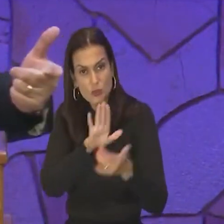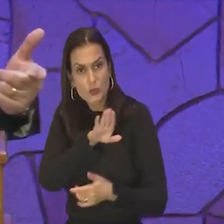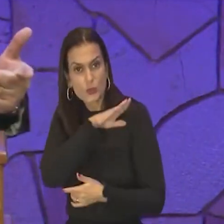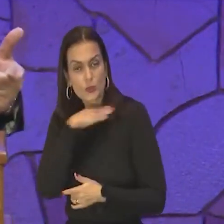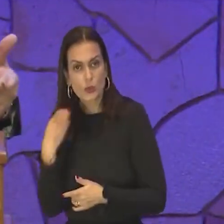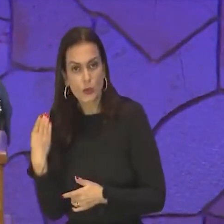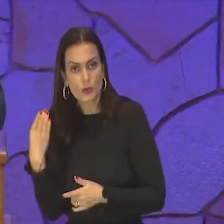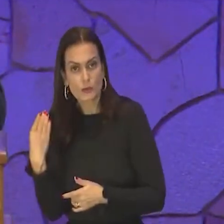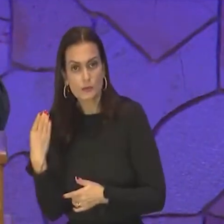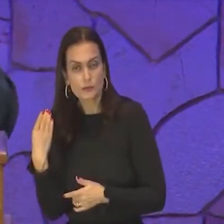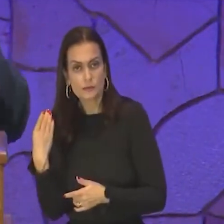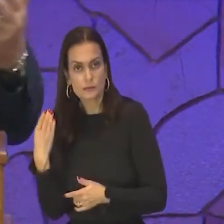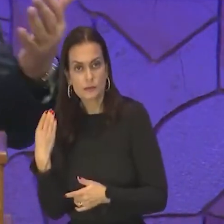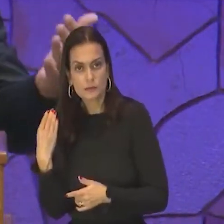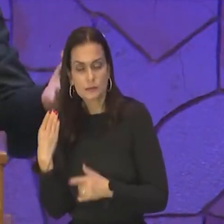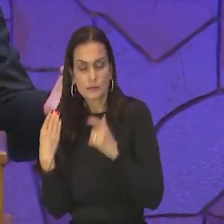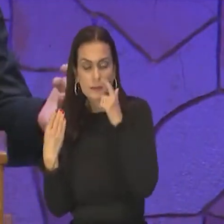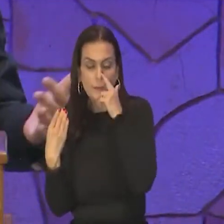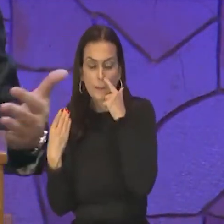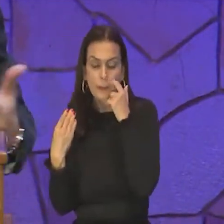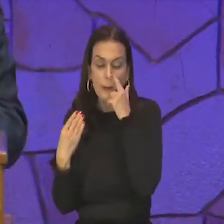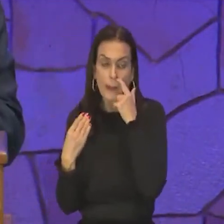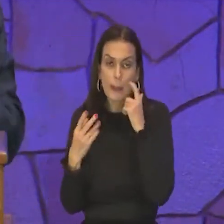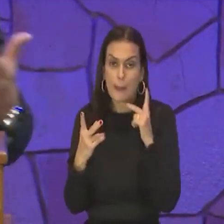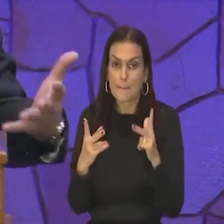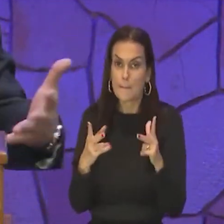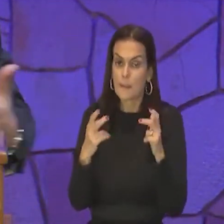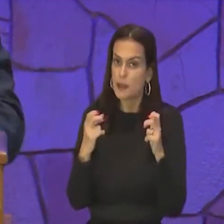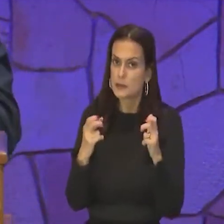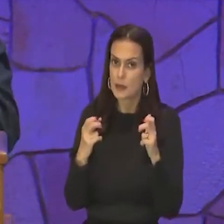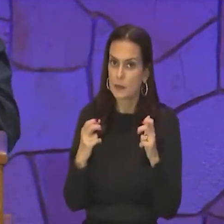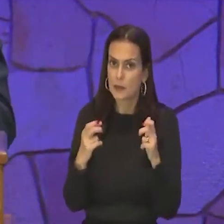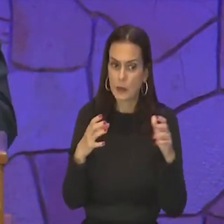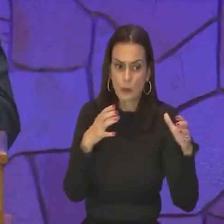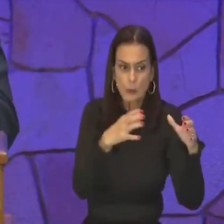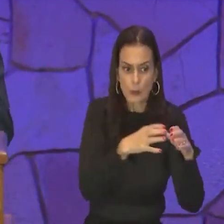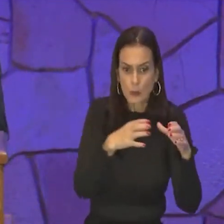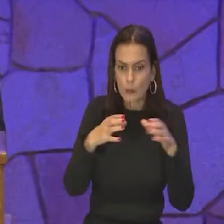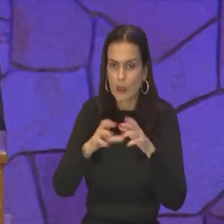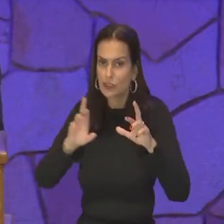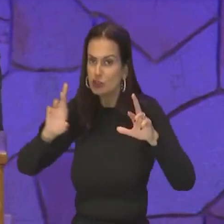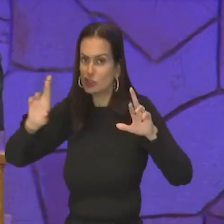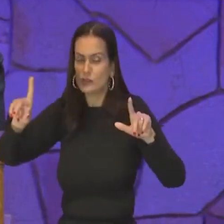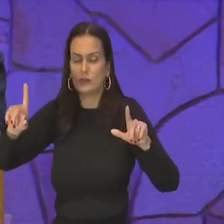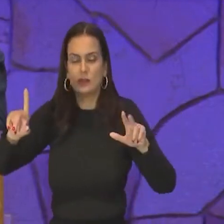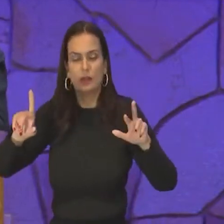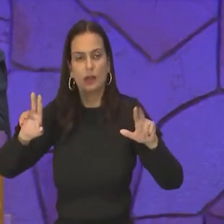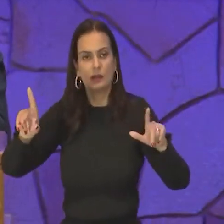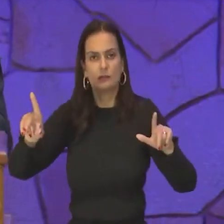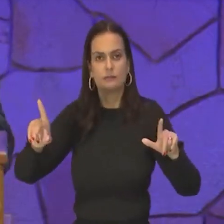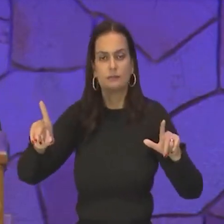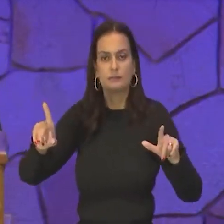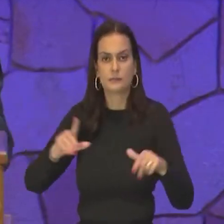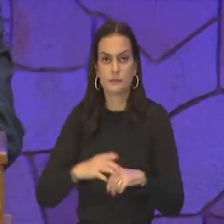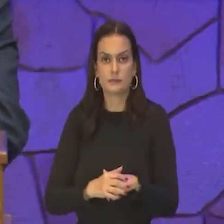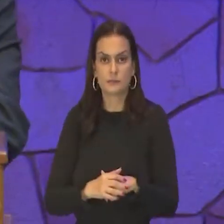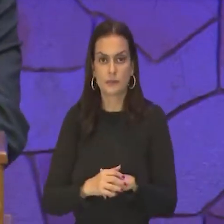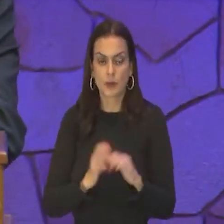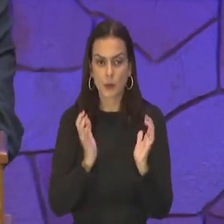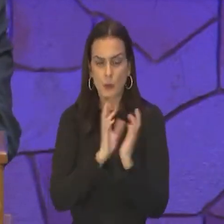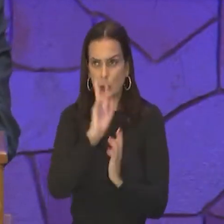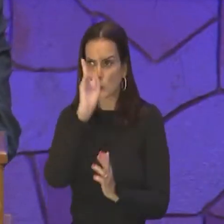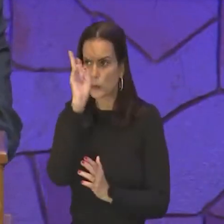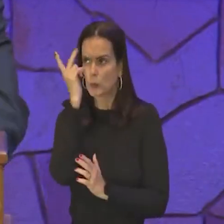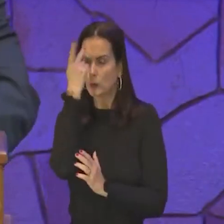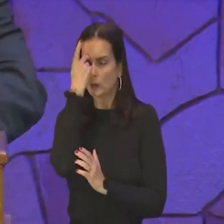irmãos, parece que nós estamos percebendo uma história completamente diferente dos apóstolos. Eles mudaram de uma